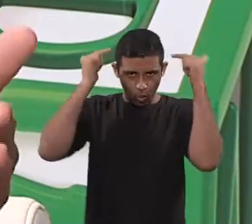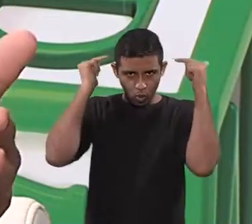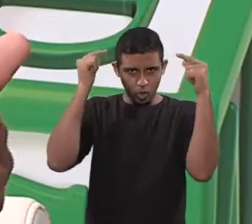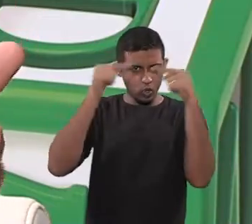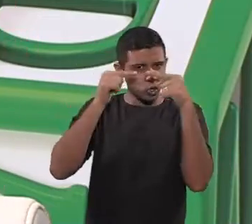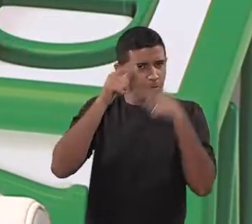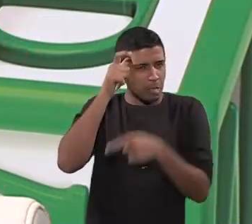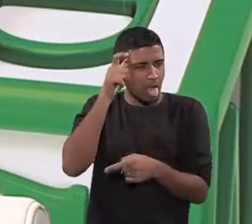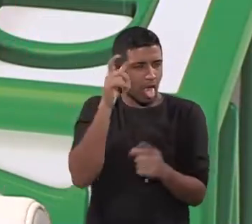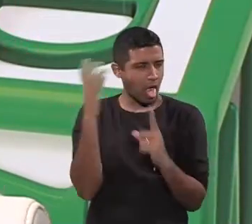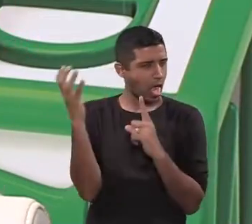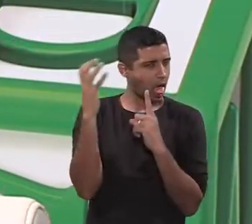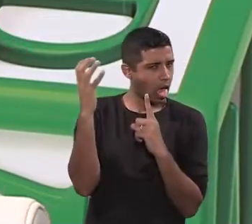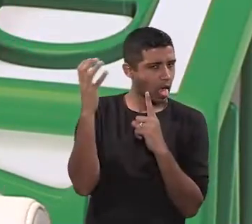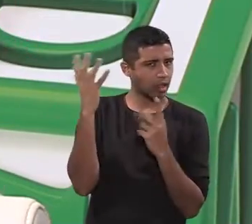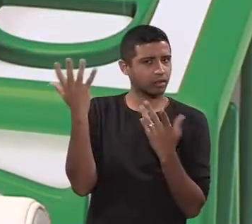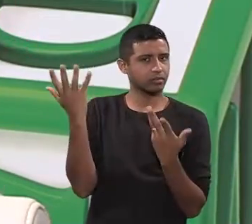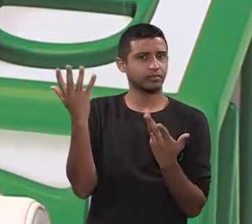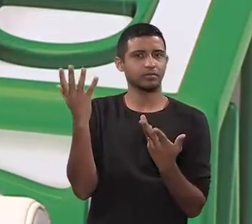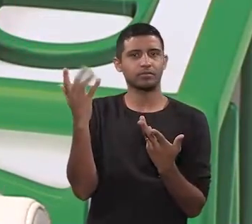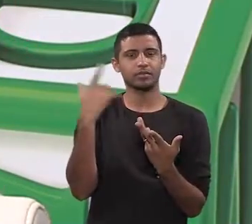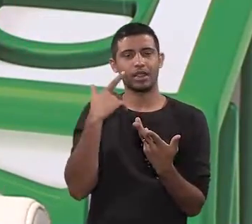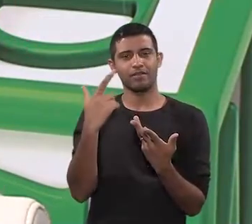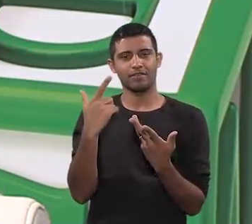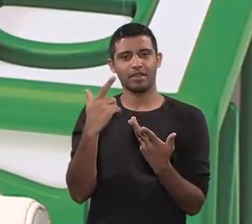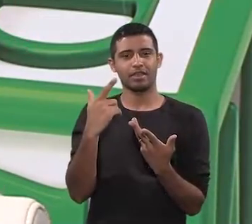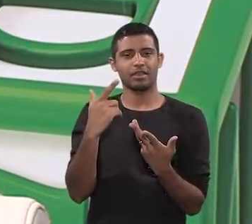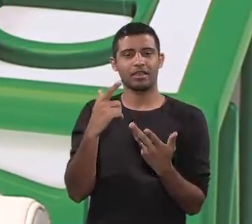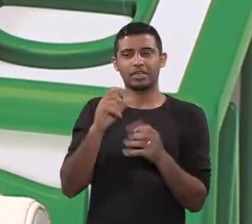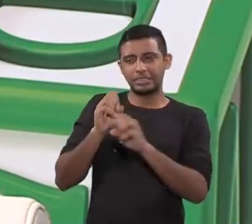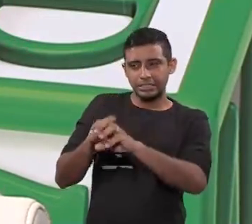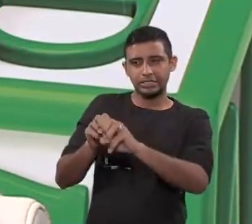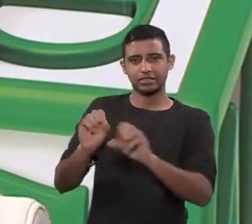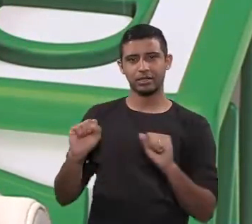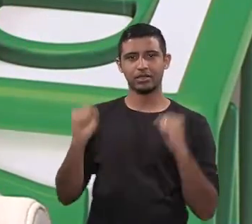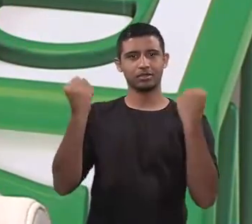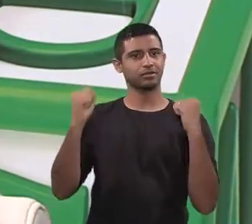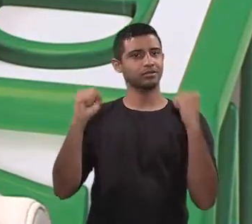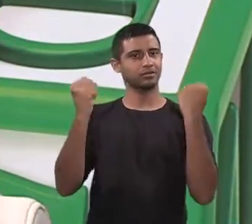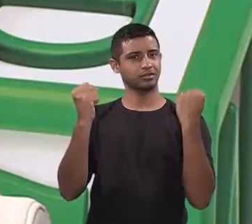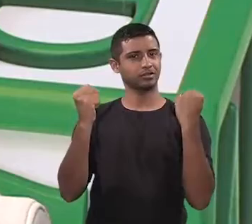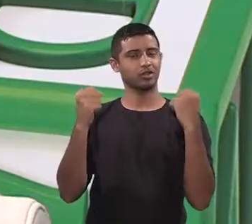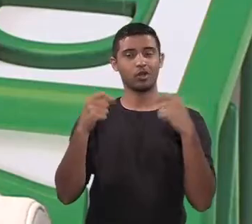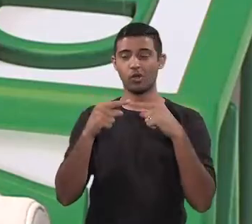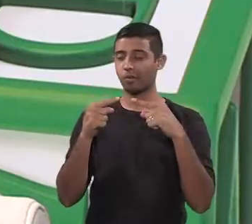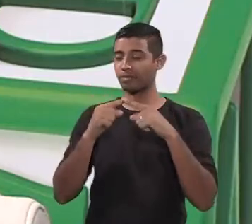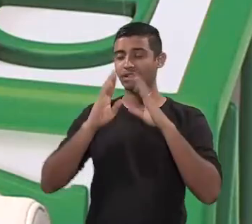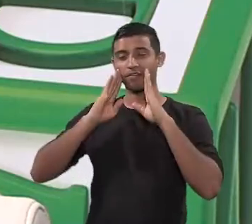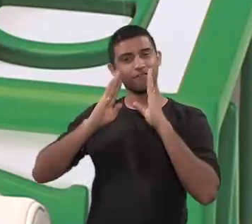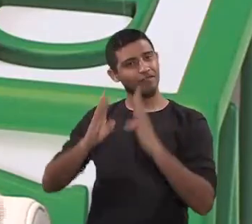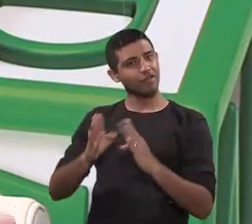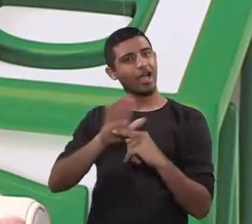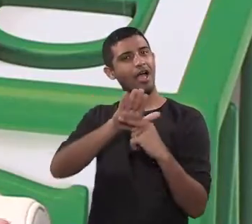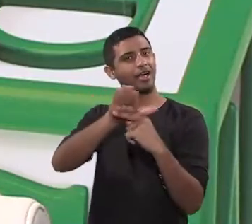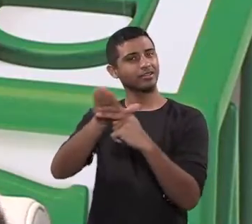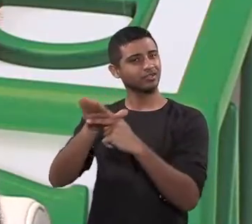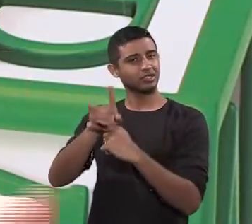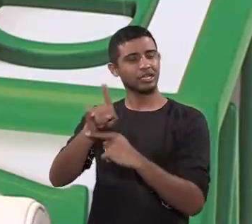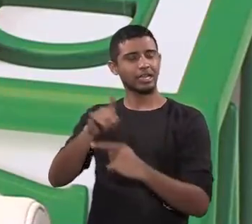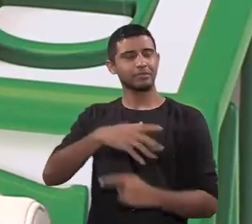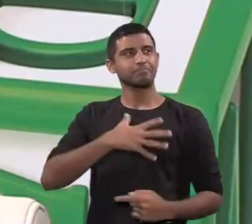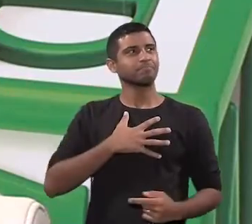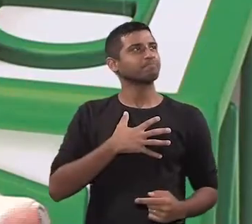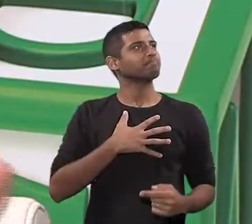é a oficina do mal. Então, a ideia da educação física nas atividades é exatamente essa, é gerar nele